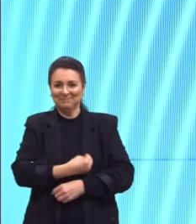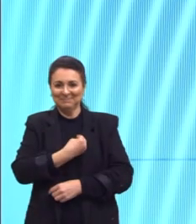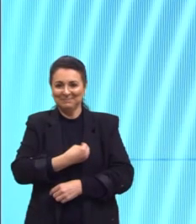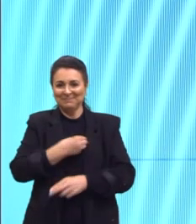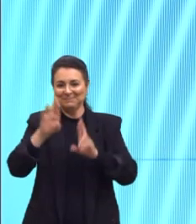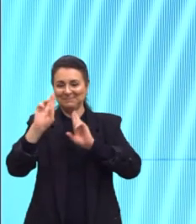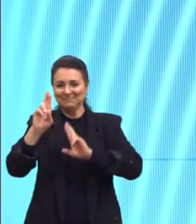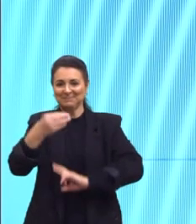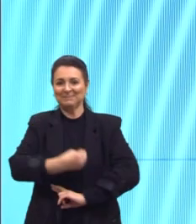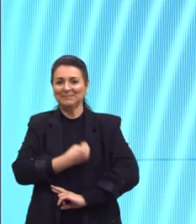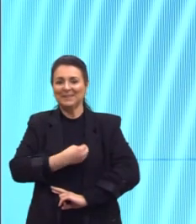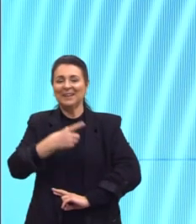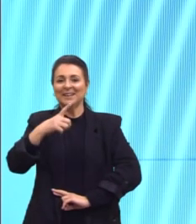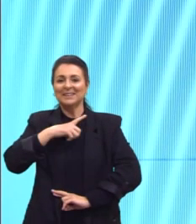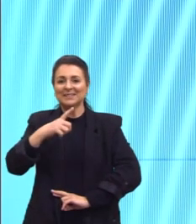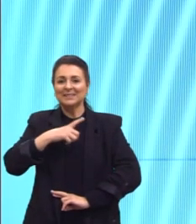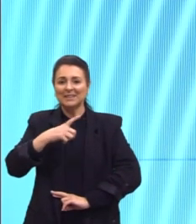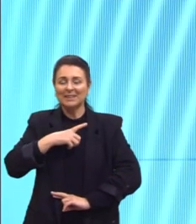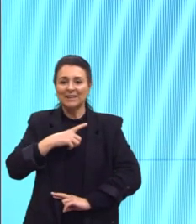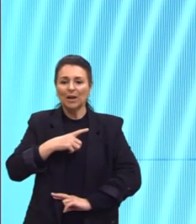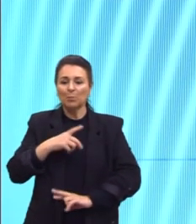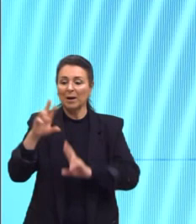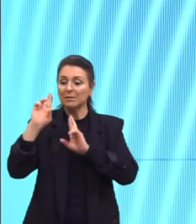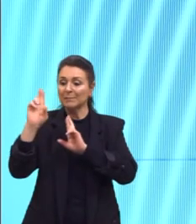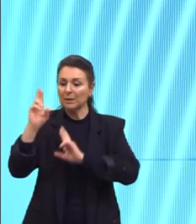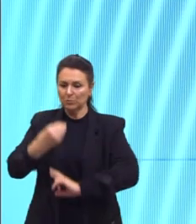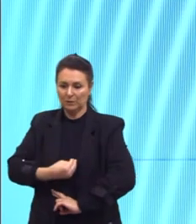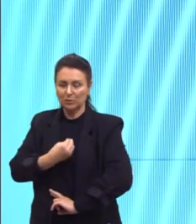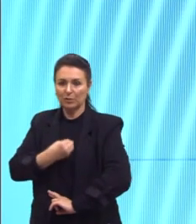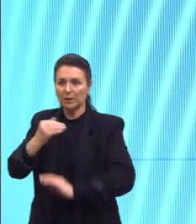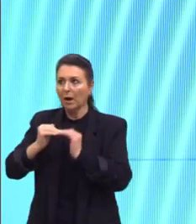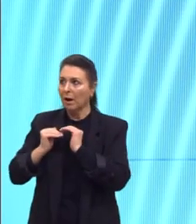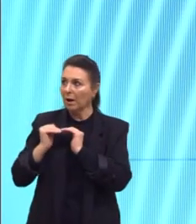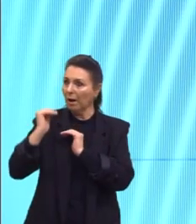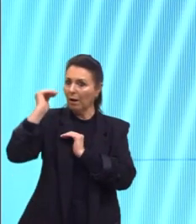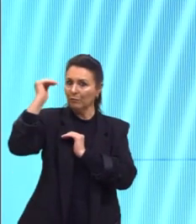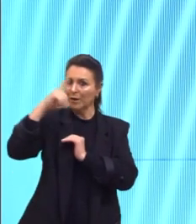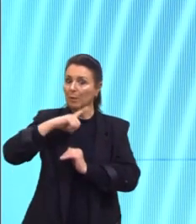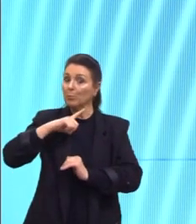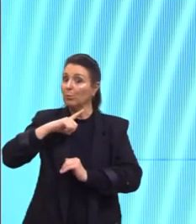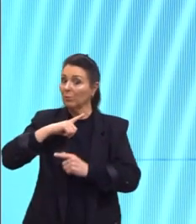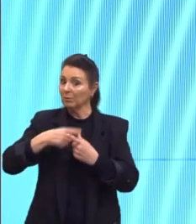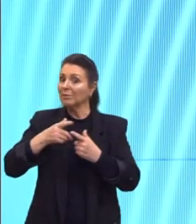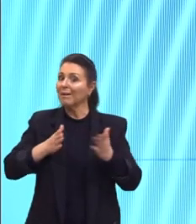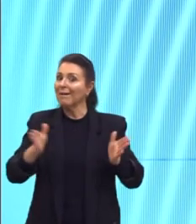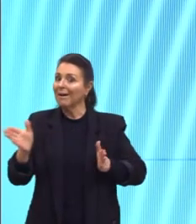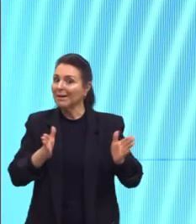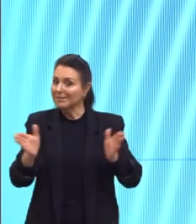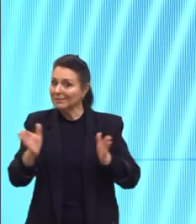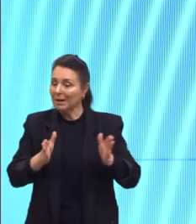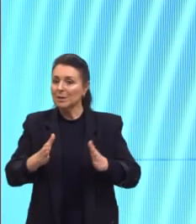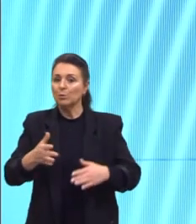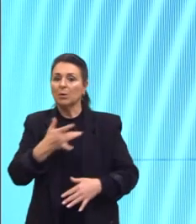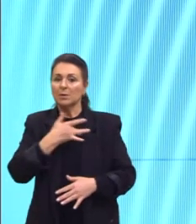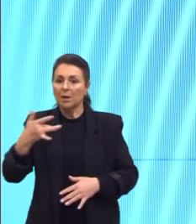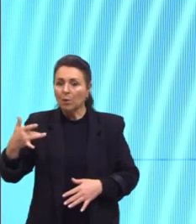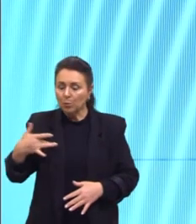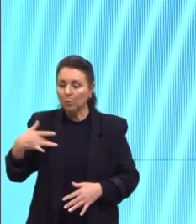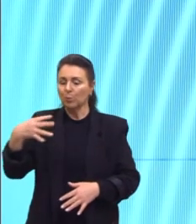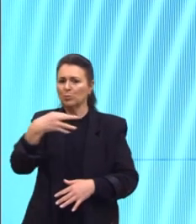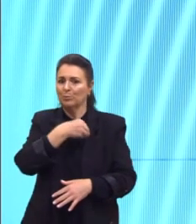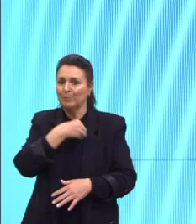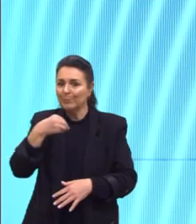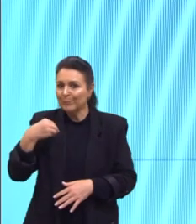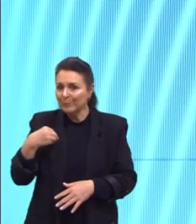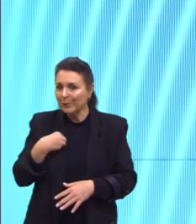por que que acontece eu tenho mais a dívida alta né eu tenho acesso à saúde eu tenho acesso a médicos